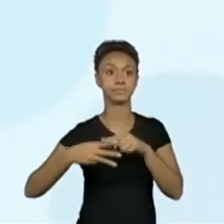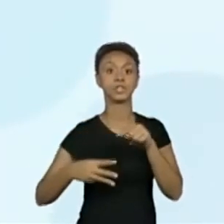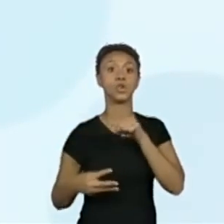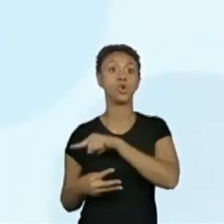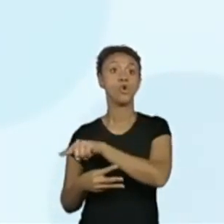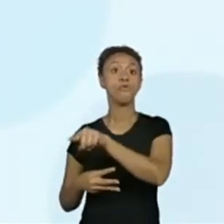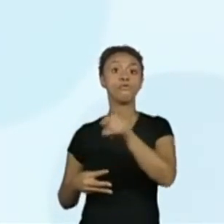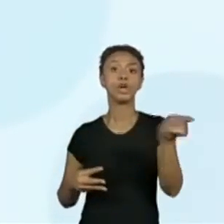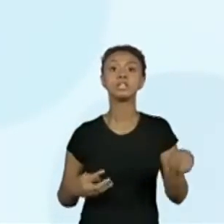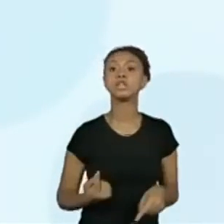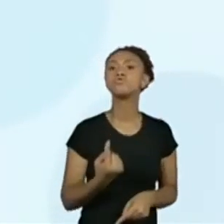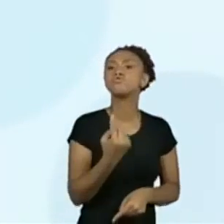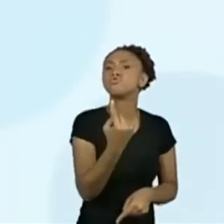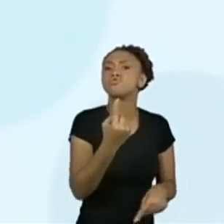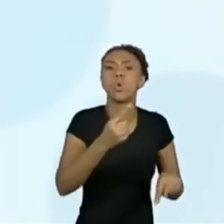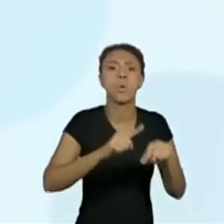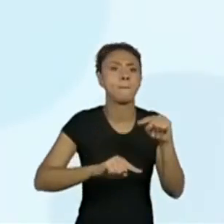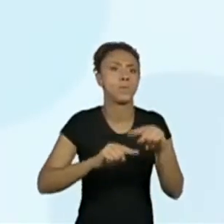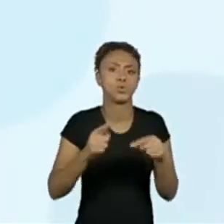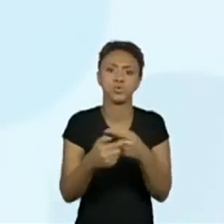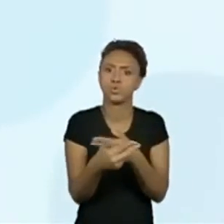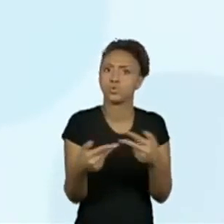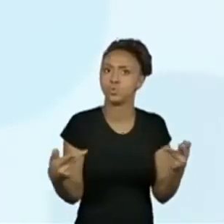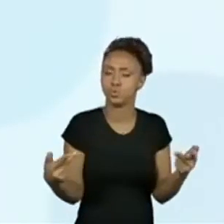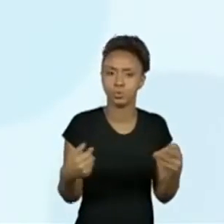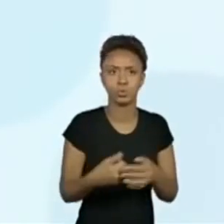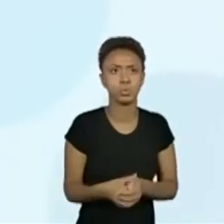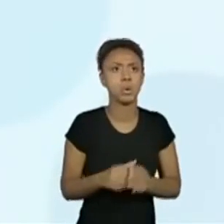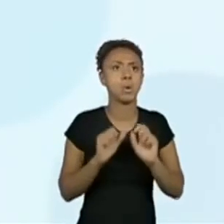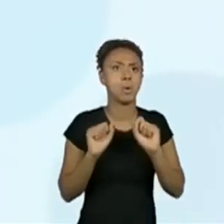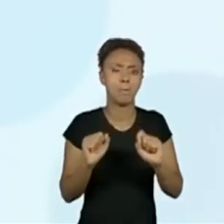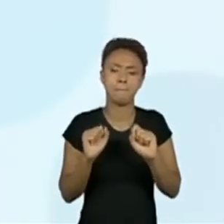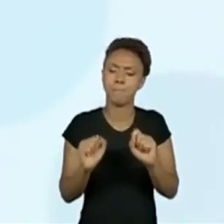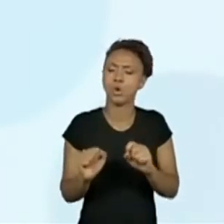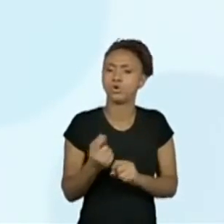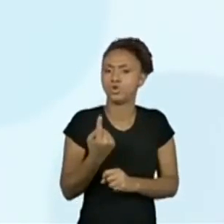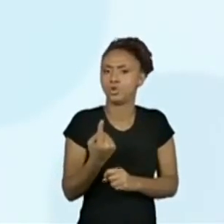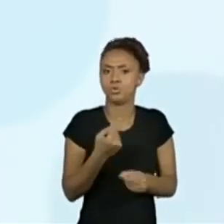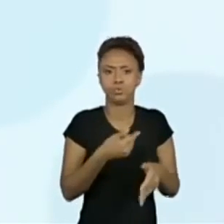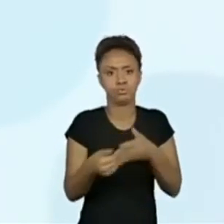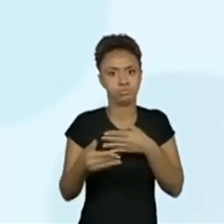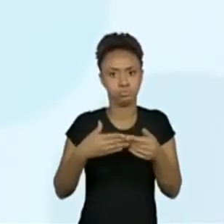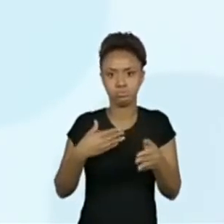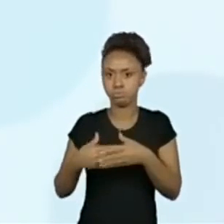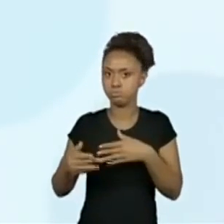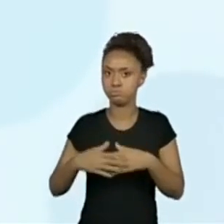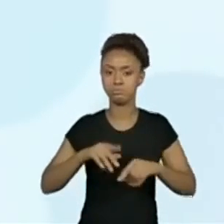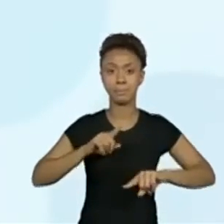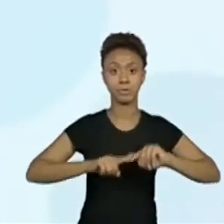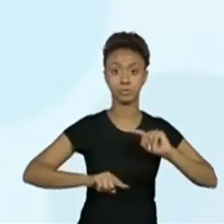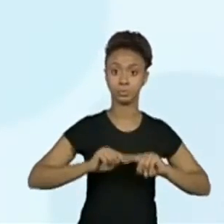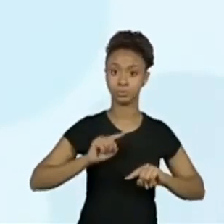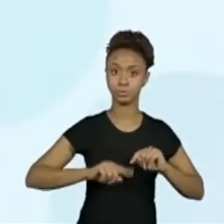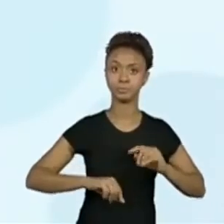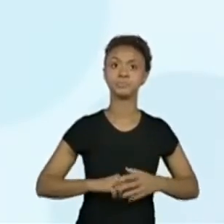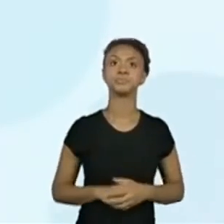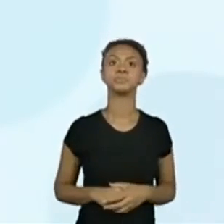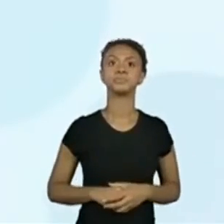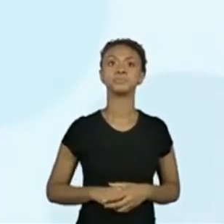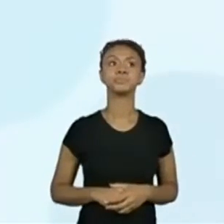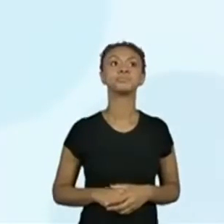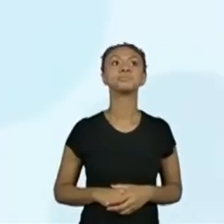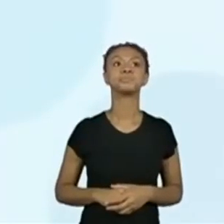escolherão um produto. Só pode ser um por vez, tá bom? Escolherão um produto a ter